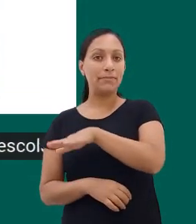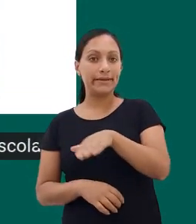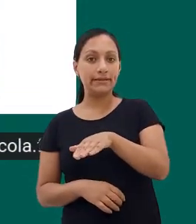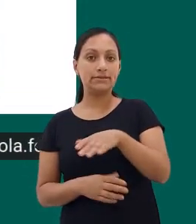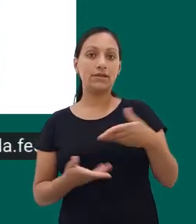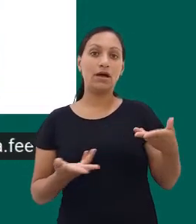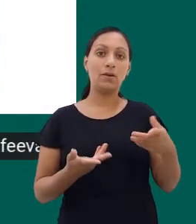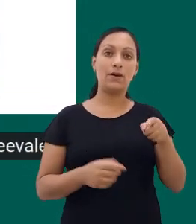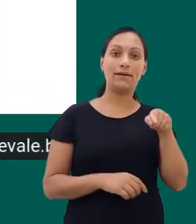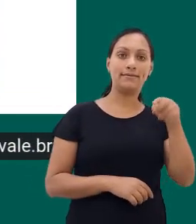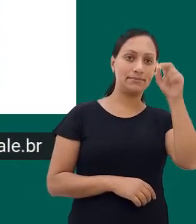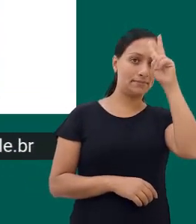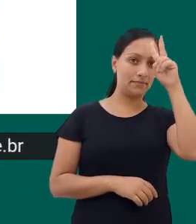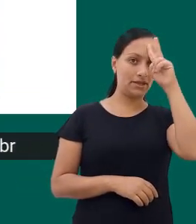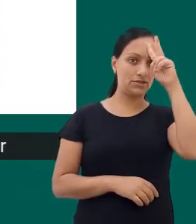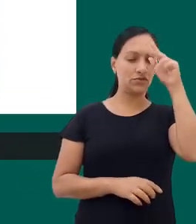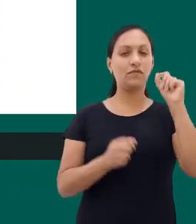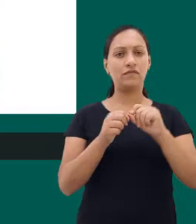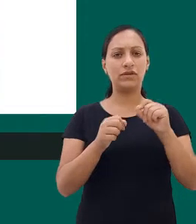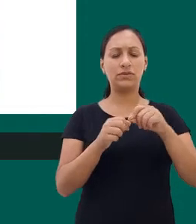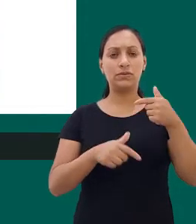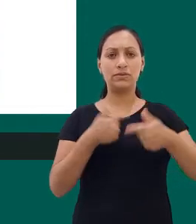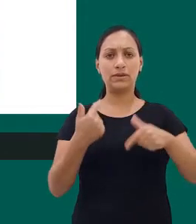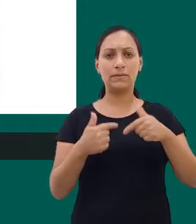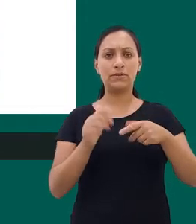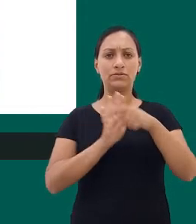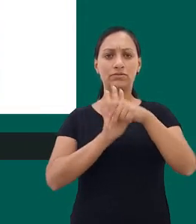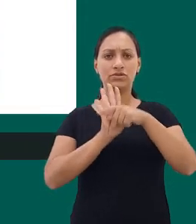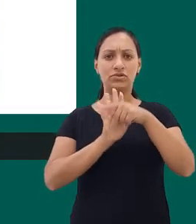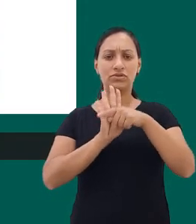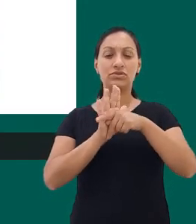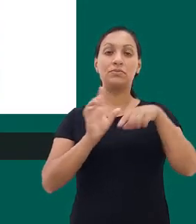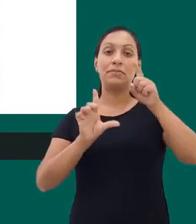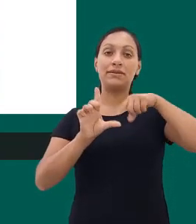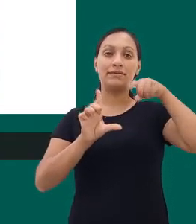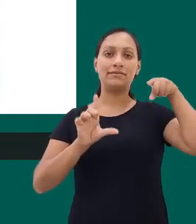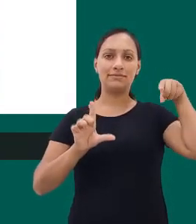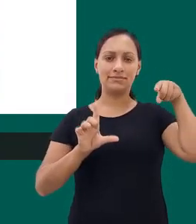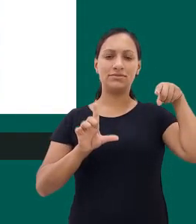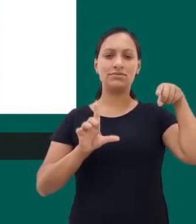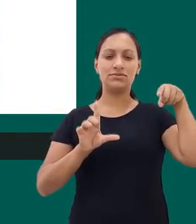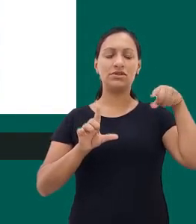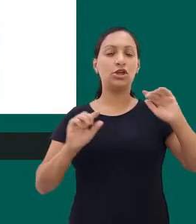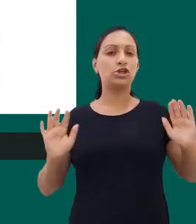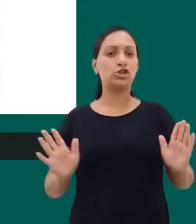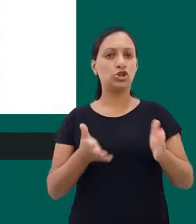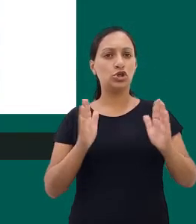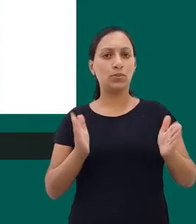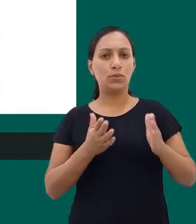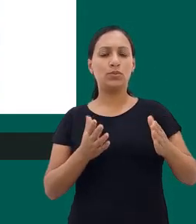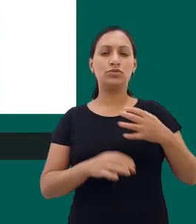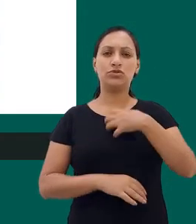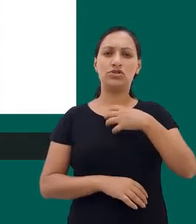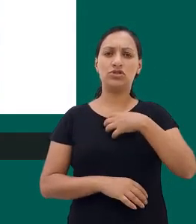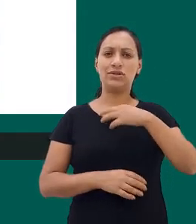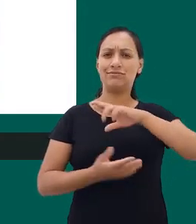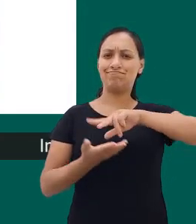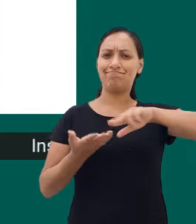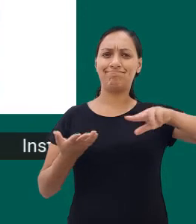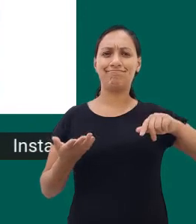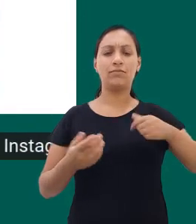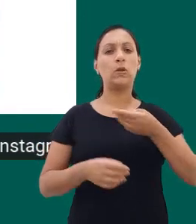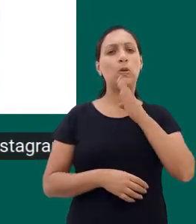médio. Foi feito um trabalho, um projeto sobre estatística, e aí a gente estimulou de várias maneiras que eles